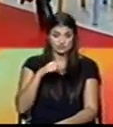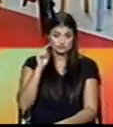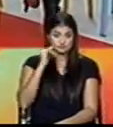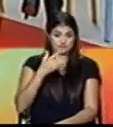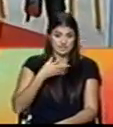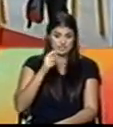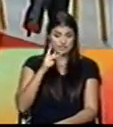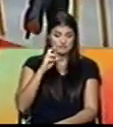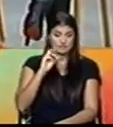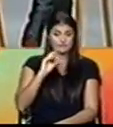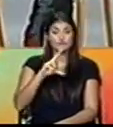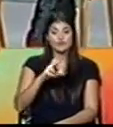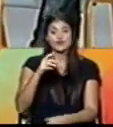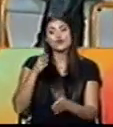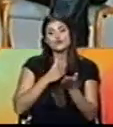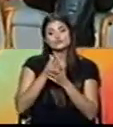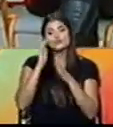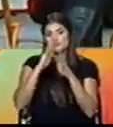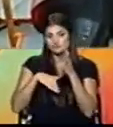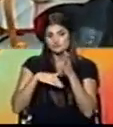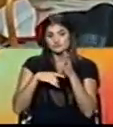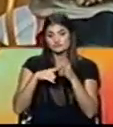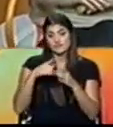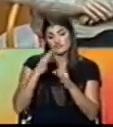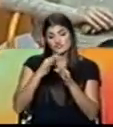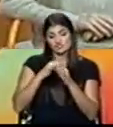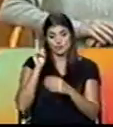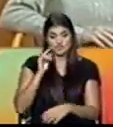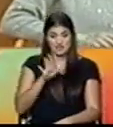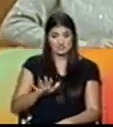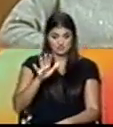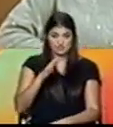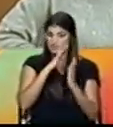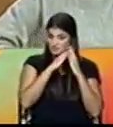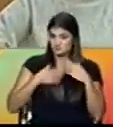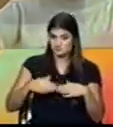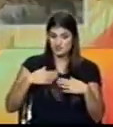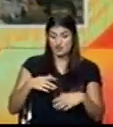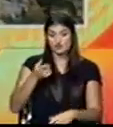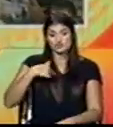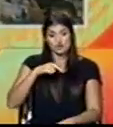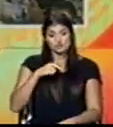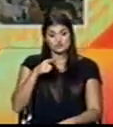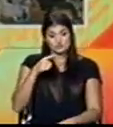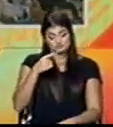Ele continua num colégio de Lisboa a festejar o quê? O Dia Nacional do Pijama. Trabalho e devor que nós temos de provar. Temos aqui a fazer um...